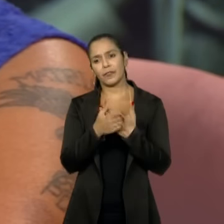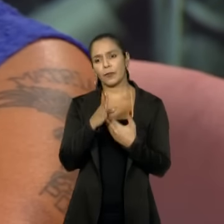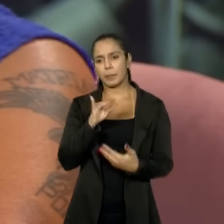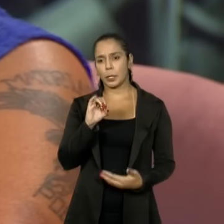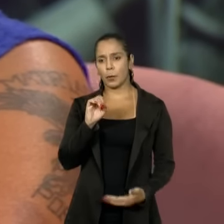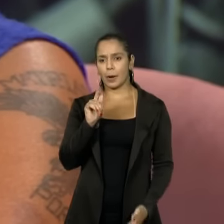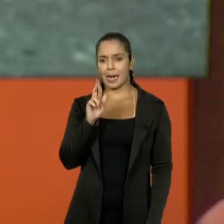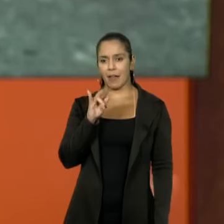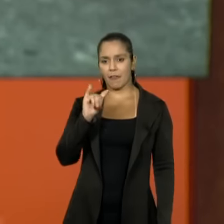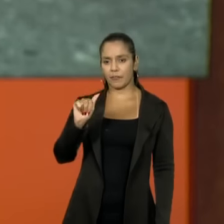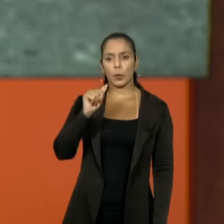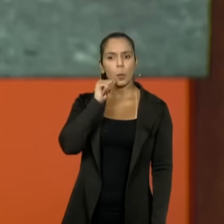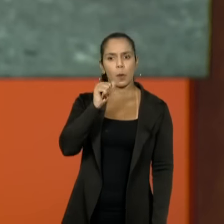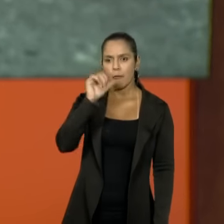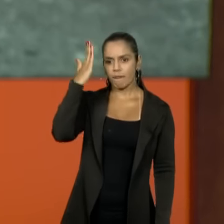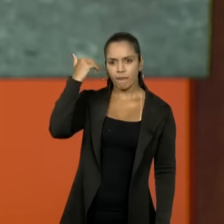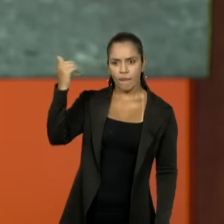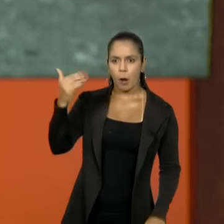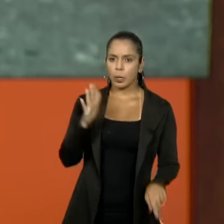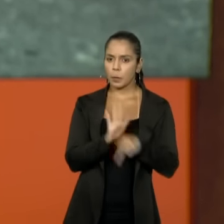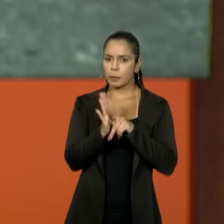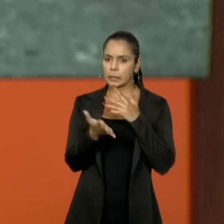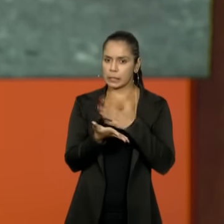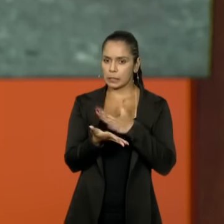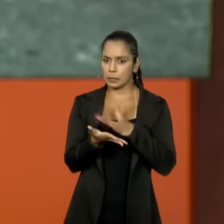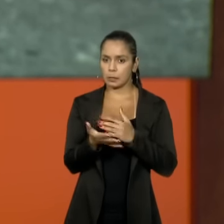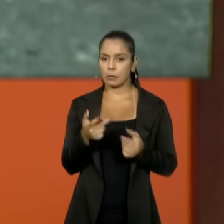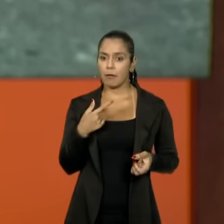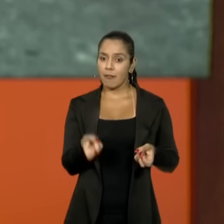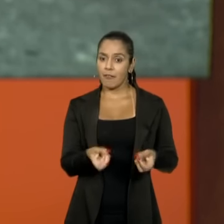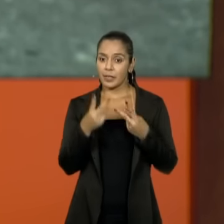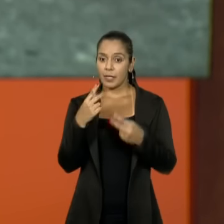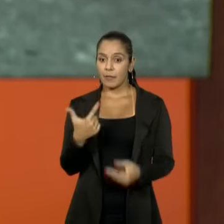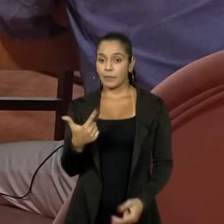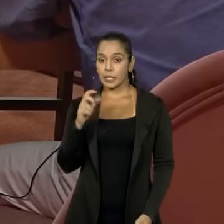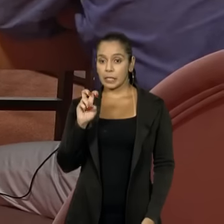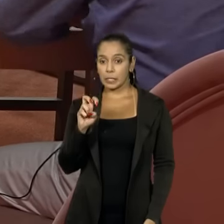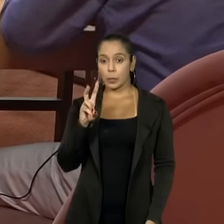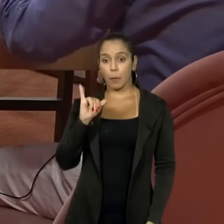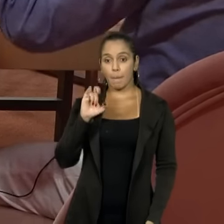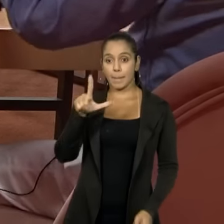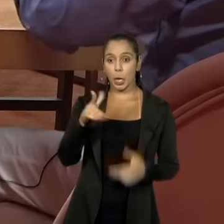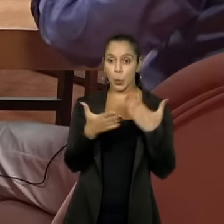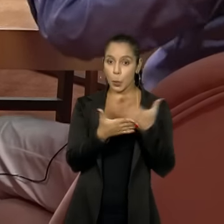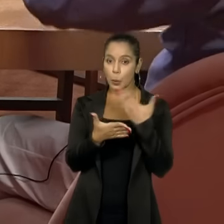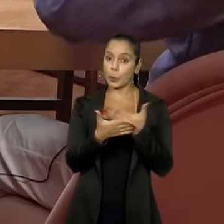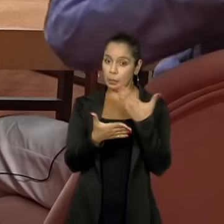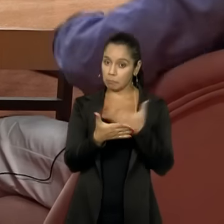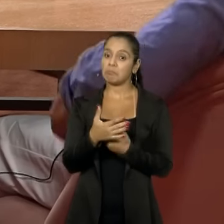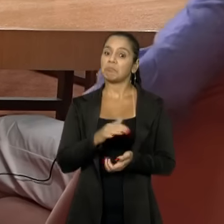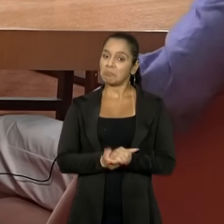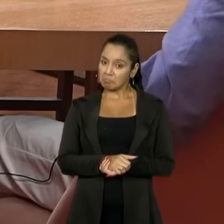estrela do samba, né? É, vendeu 25 mil exemplares. Olha que maravilha. A gente está